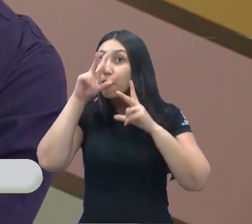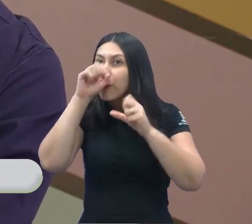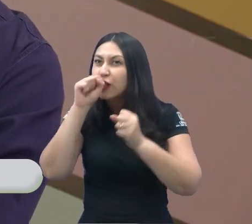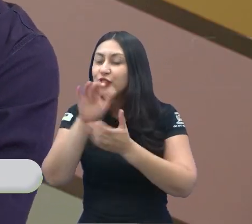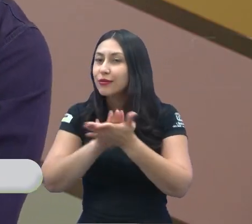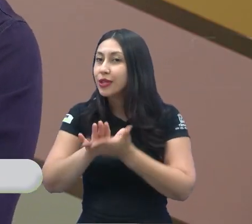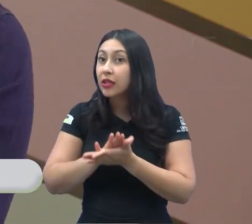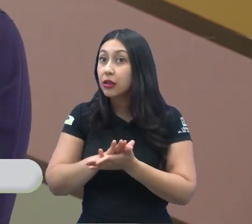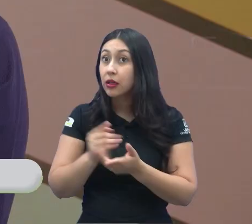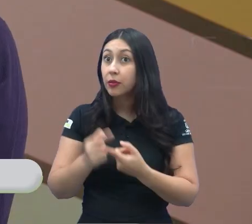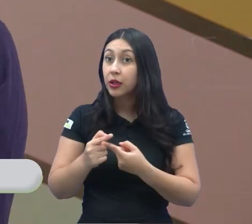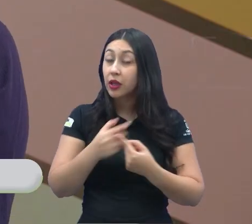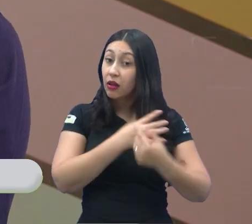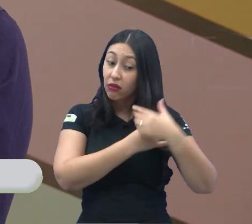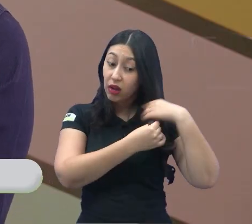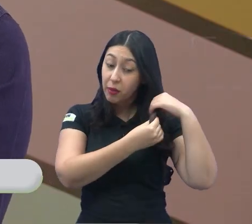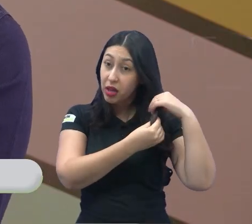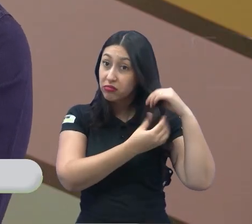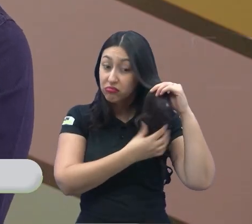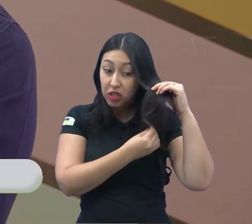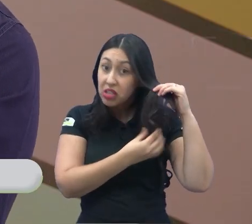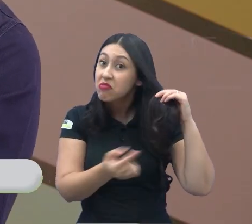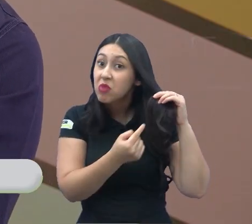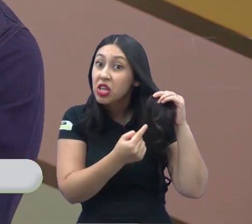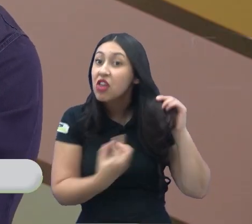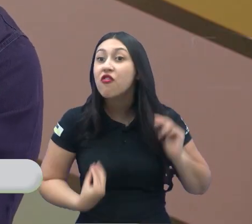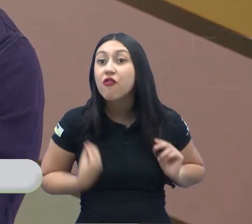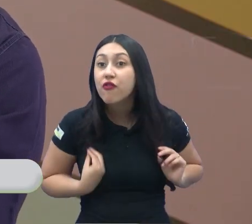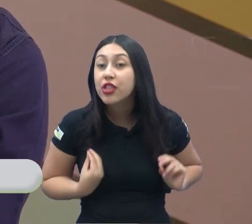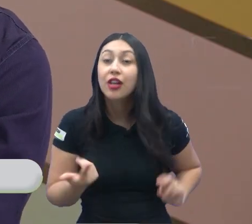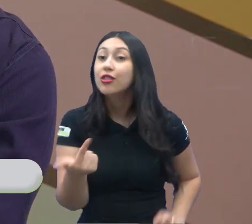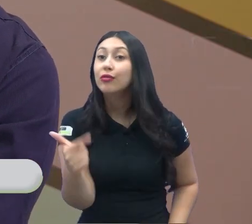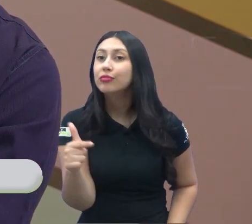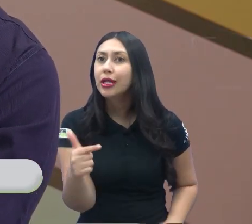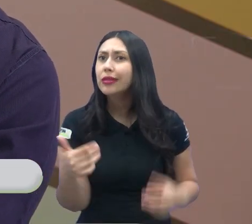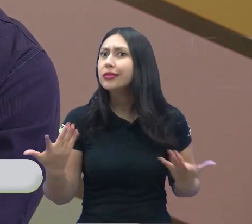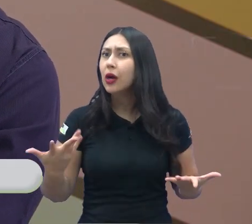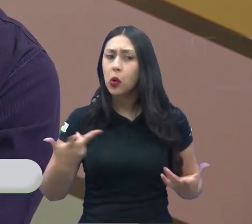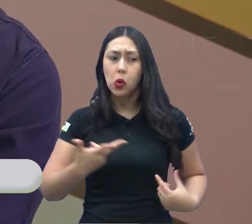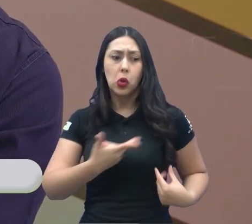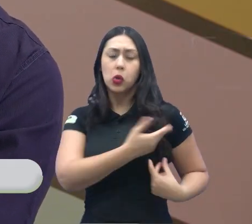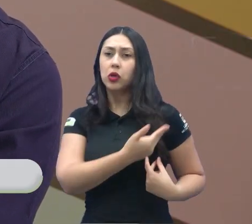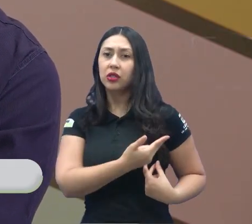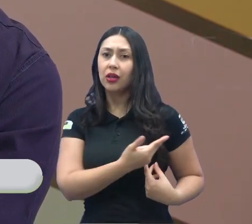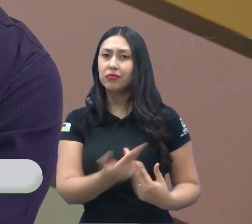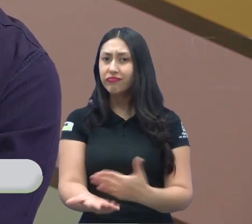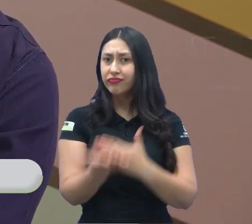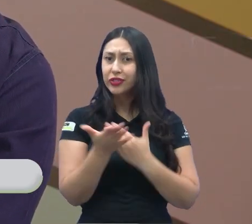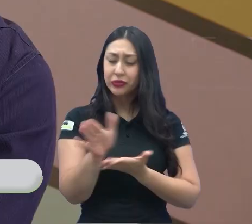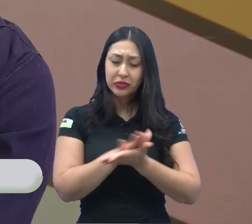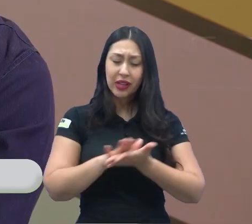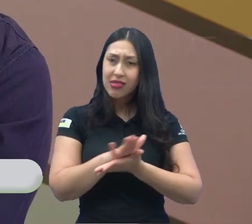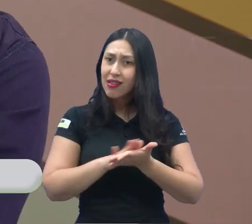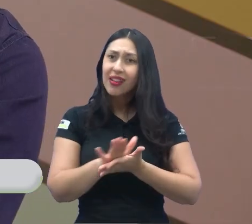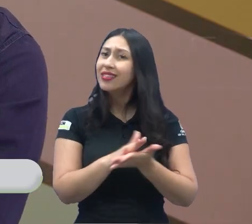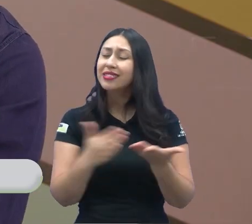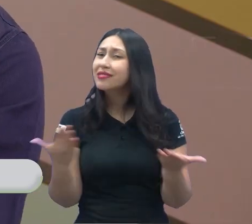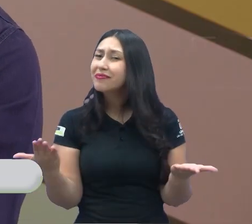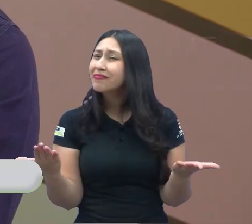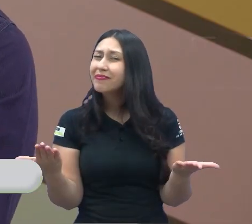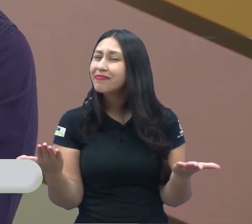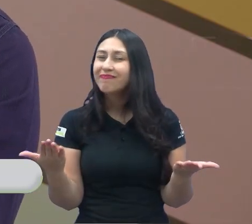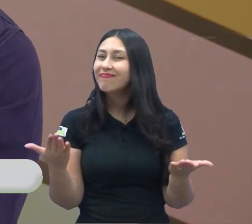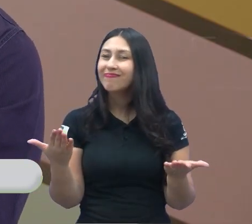célula morta, então assim, quando você corta ali, não vai mudar nada. O cabelo ele não tem, ele não consegue se regenerar, então não vai